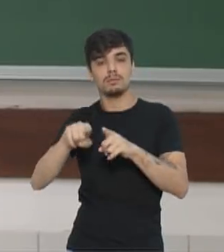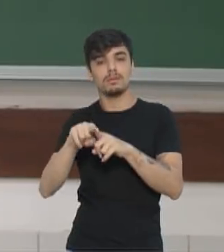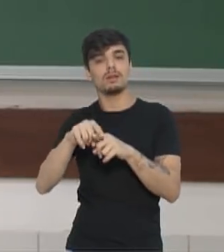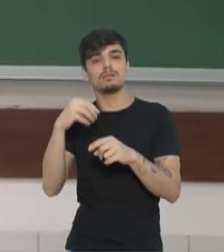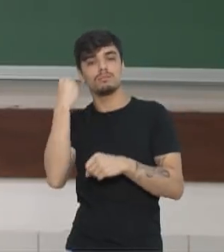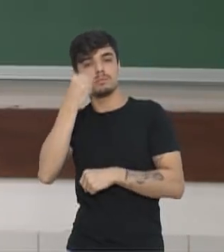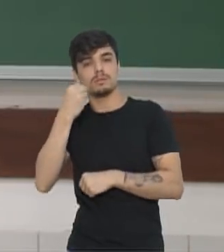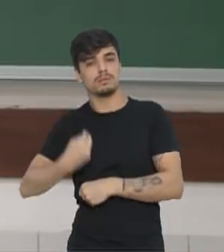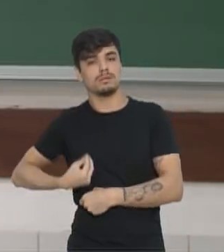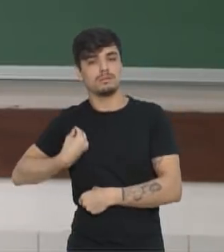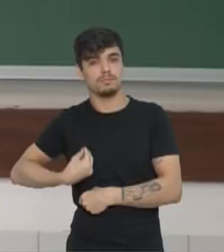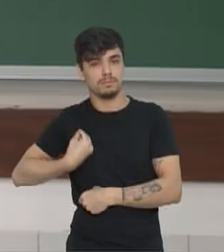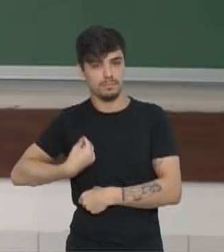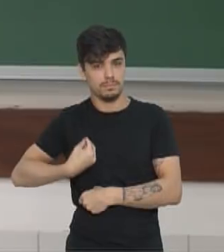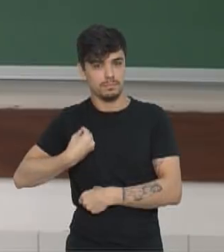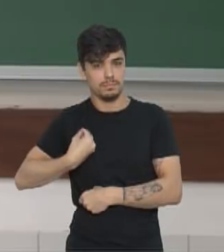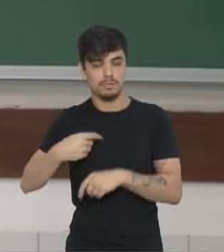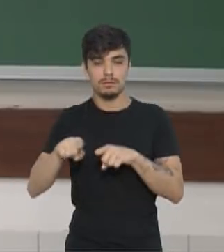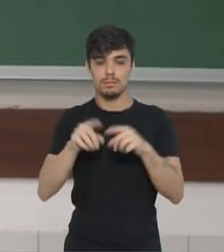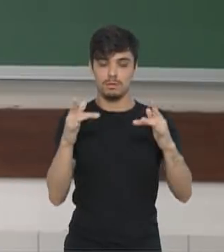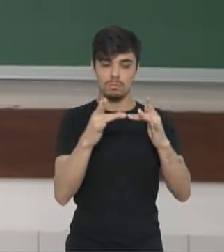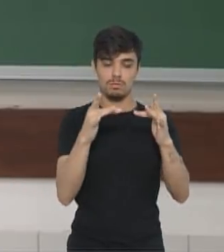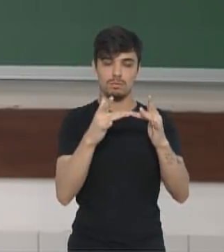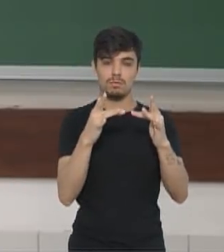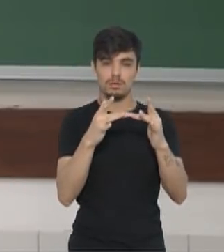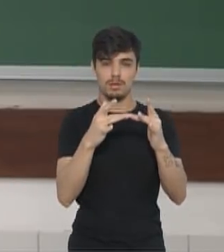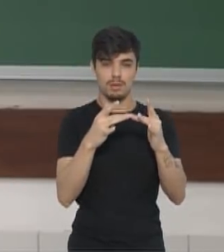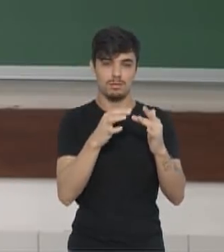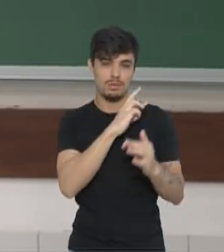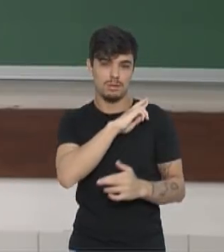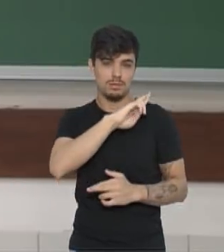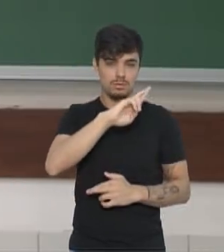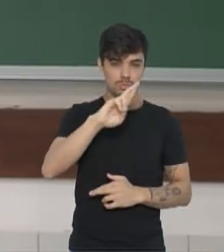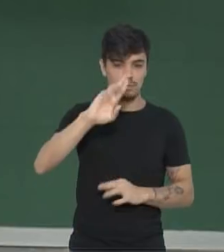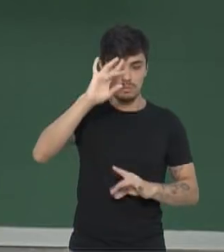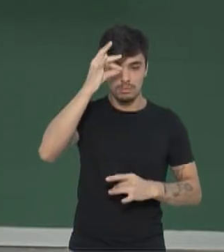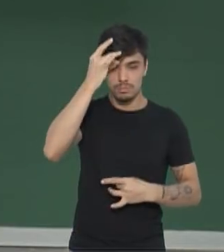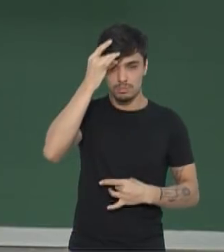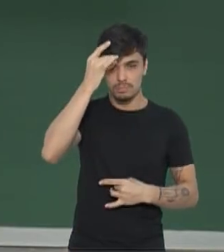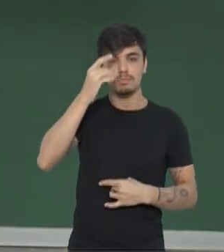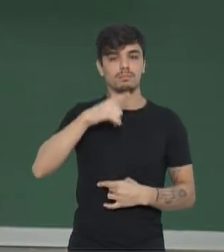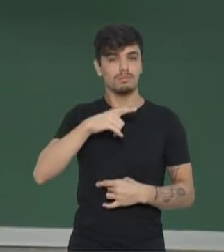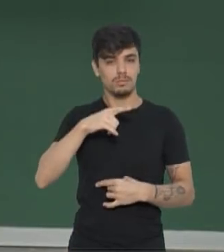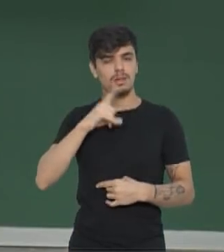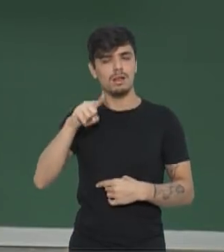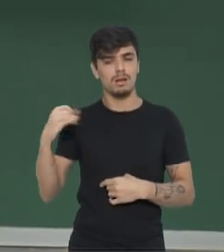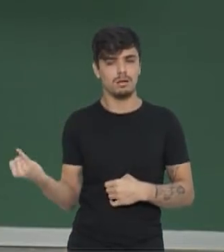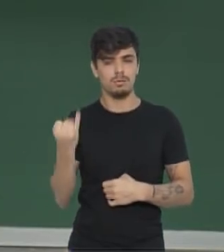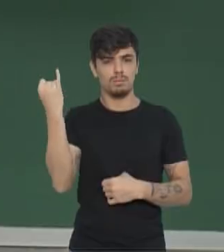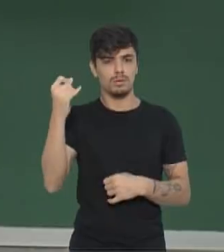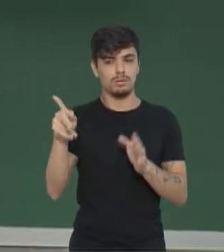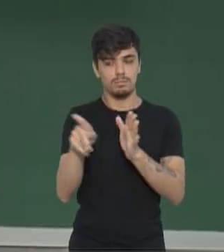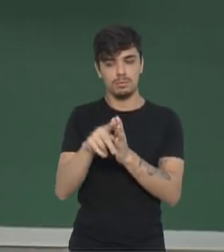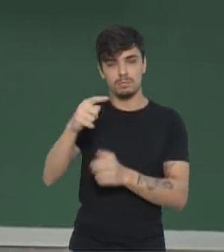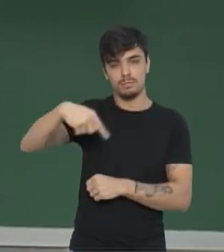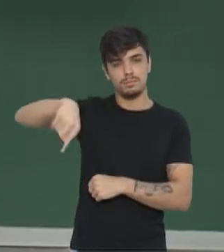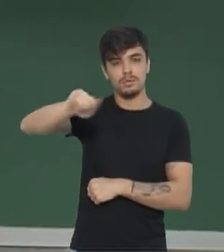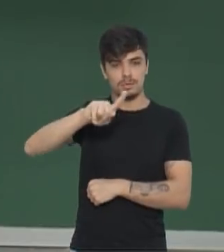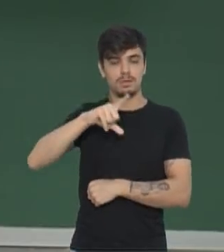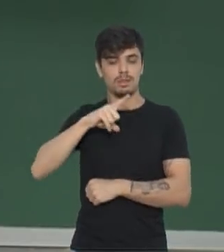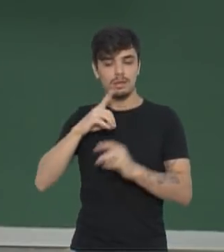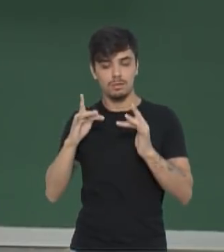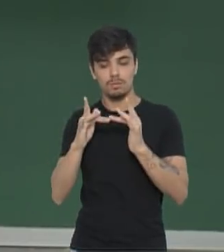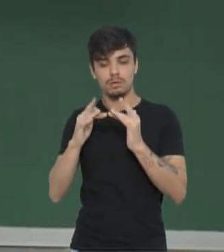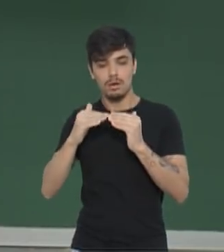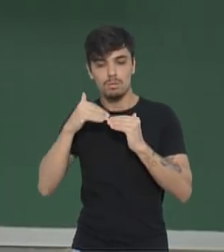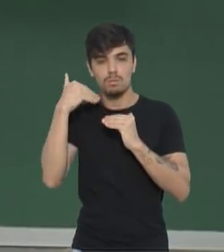mundo espiritual, com o mundo religioso. E isso se tornava bastante importante para eles, você ter esse contato com o que está